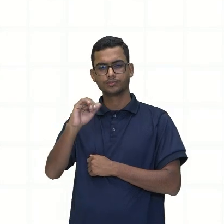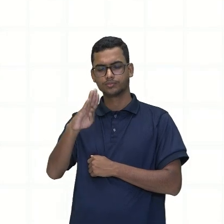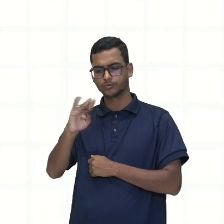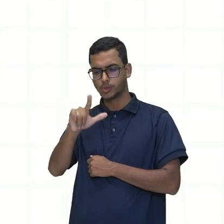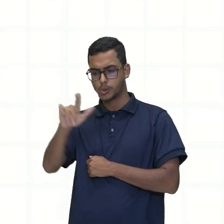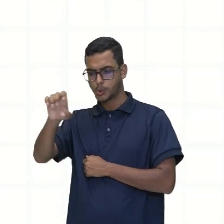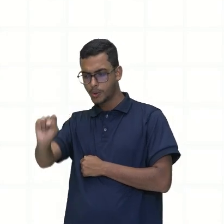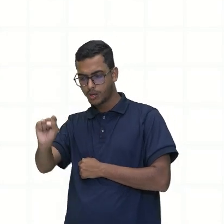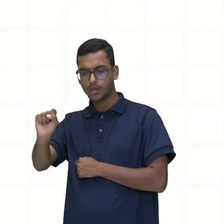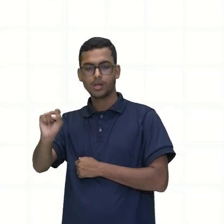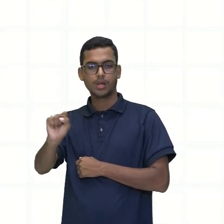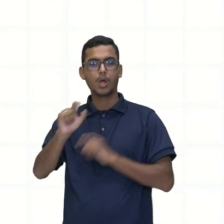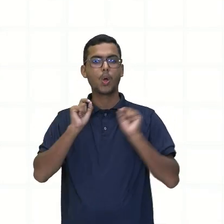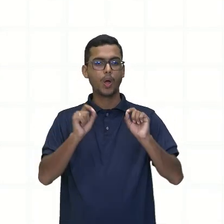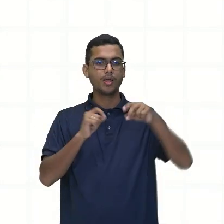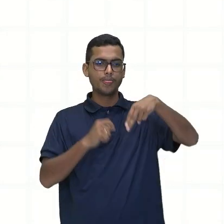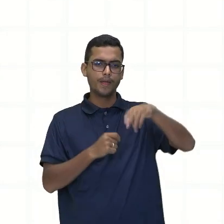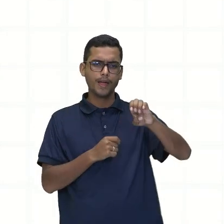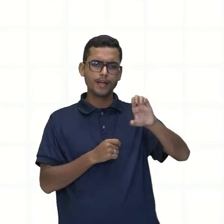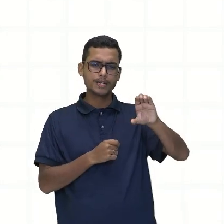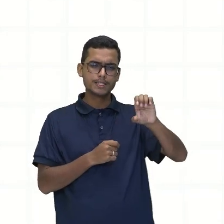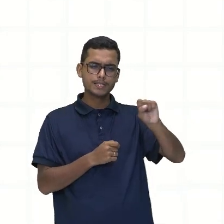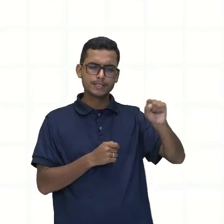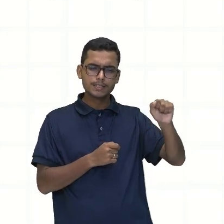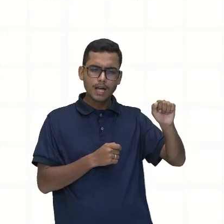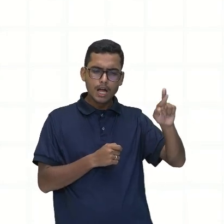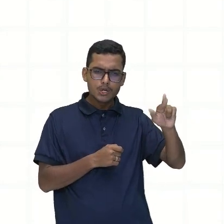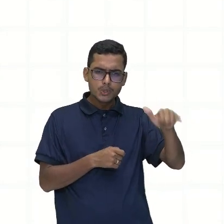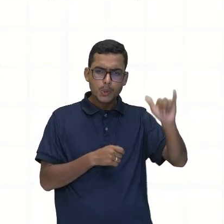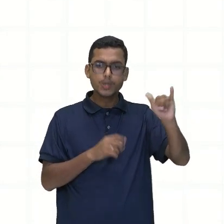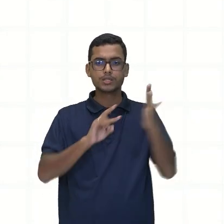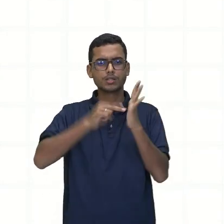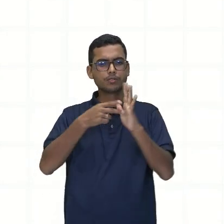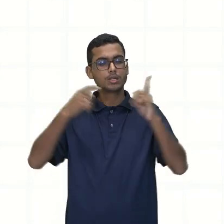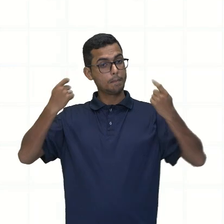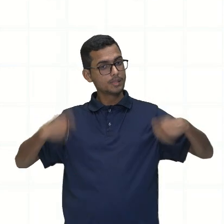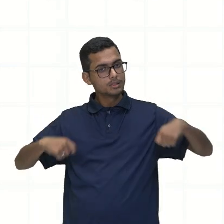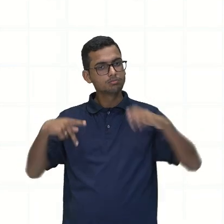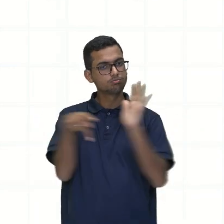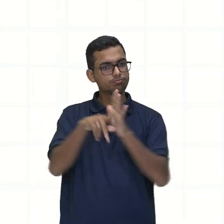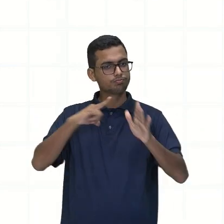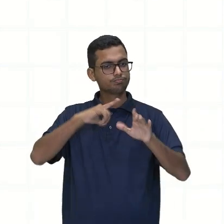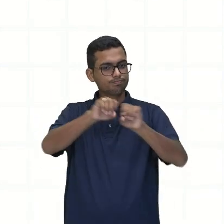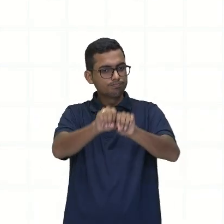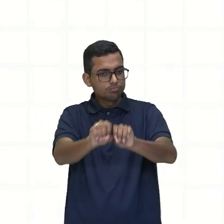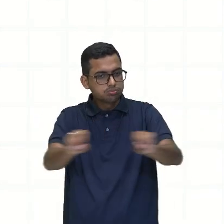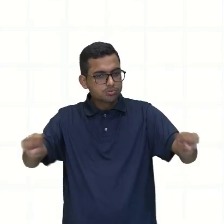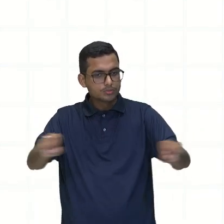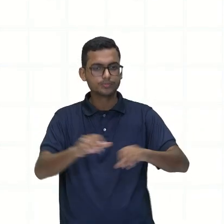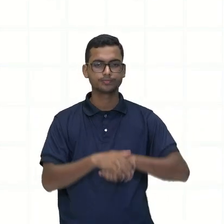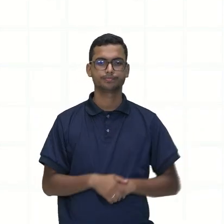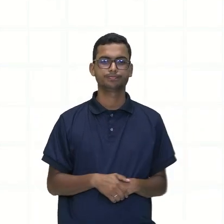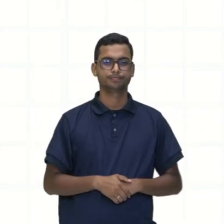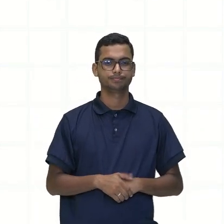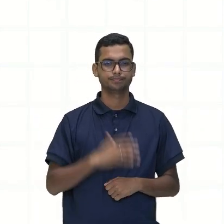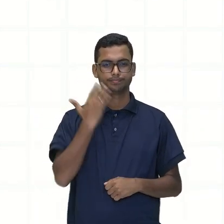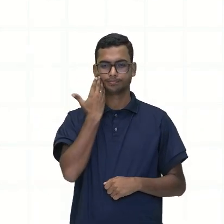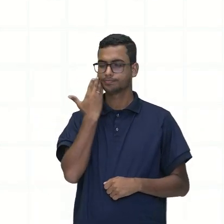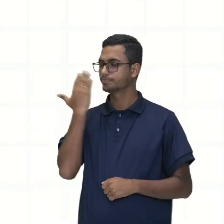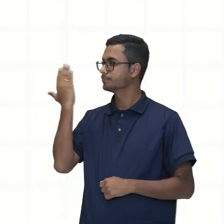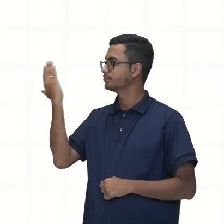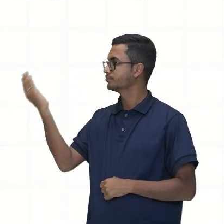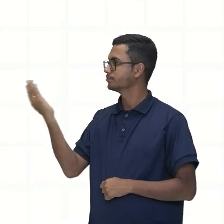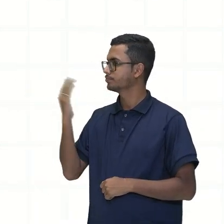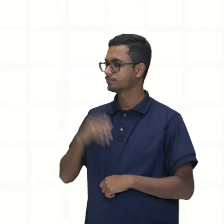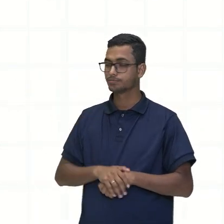Necessários, né? Para a gente poder utilizar a internet. Including wireless, né? Então, inclusive a